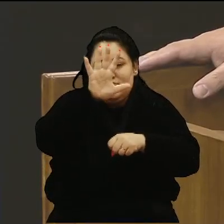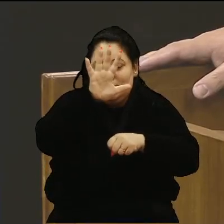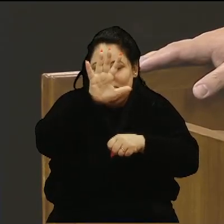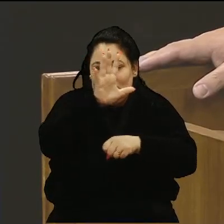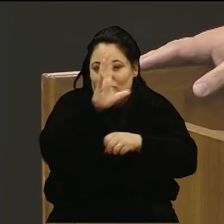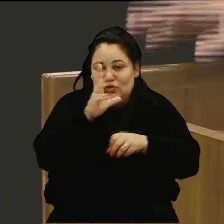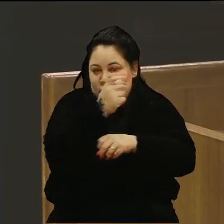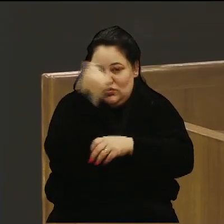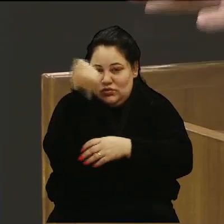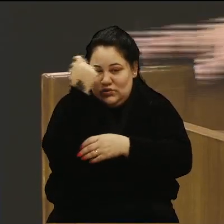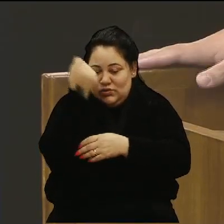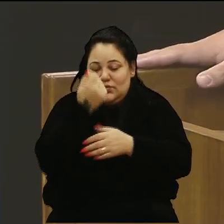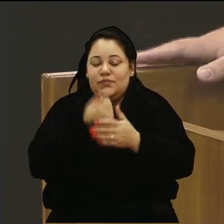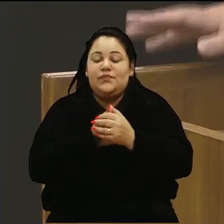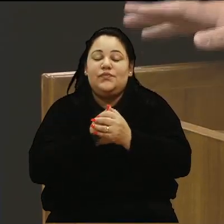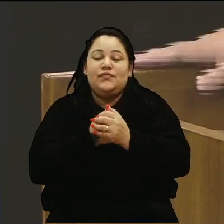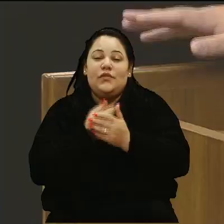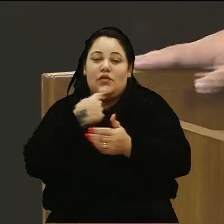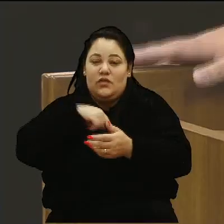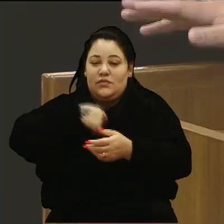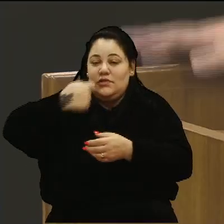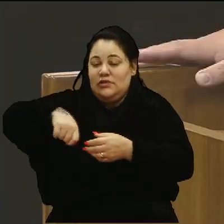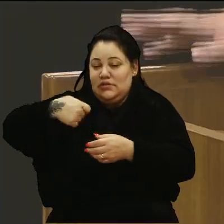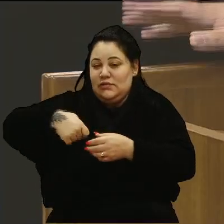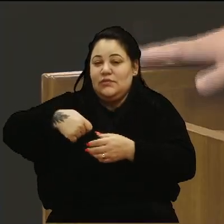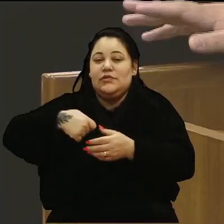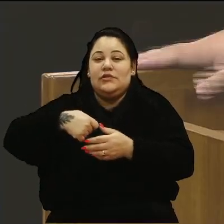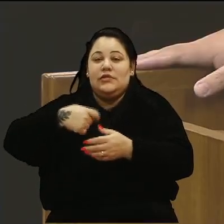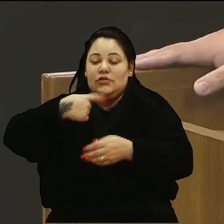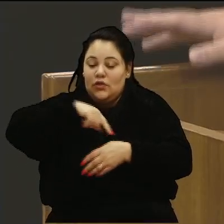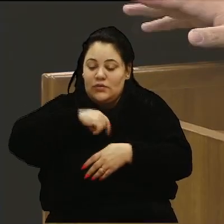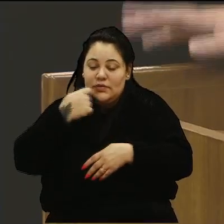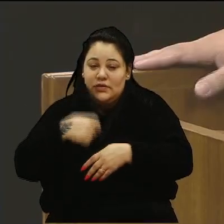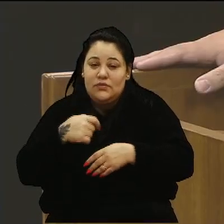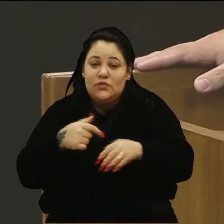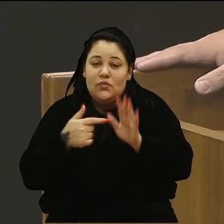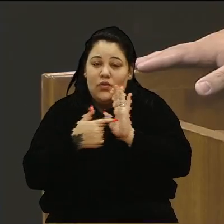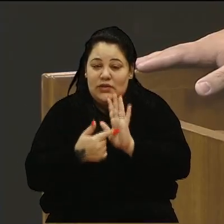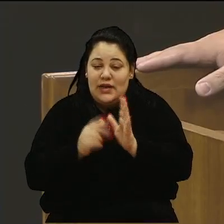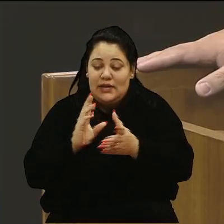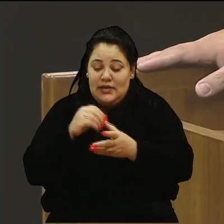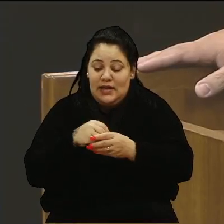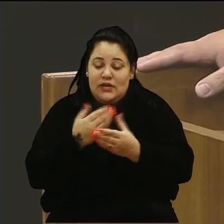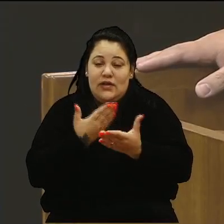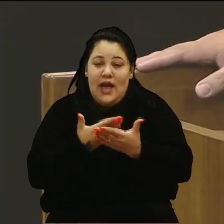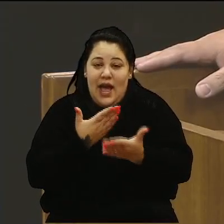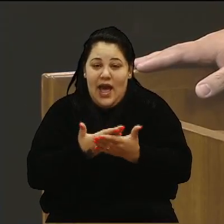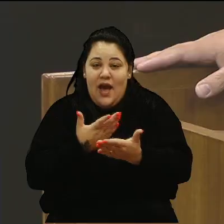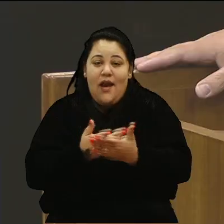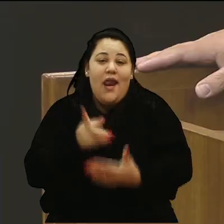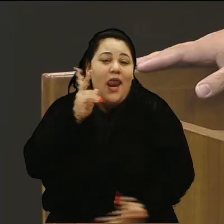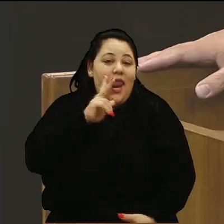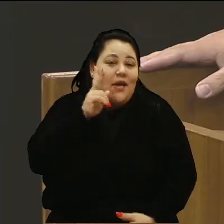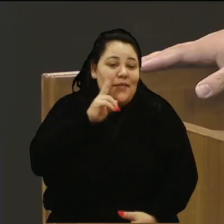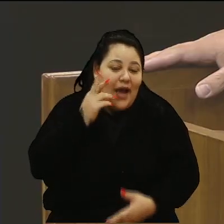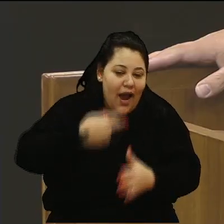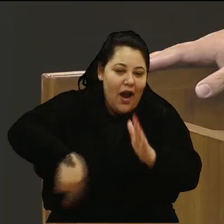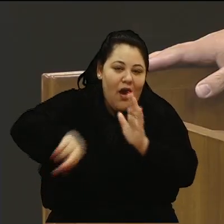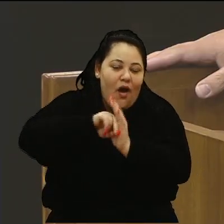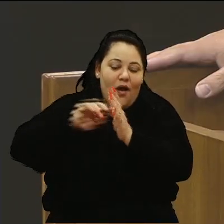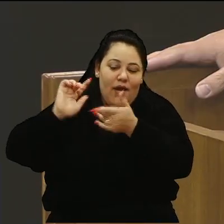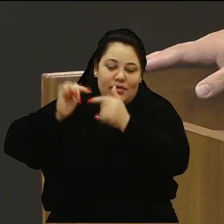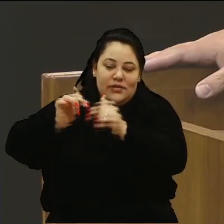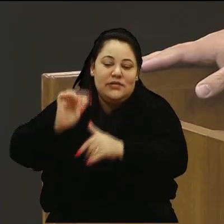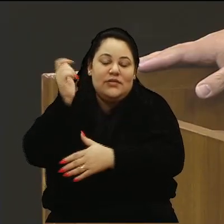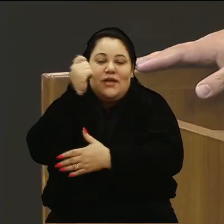onde nós temos que valorizar. E nós temos que, de alguma forma, levar para as salas de aula, para as escolas, o resgate da tradição gaúcha. A